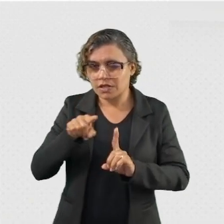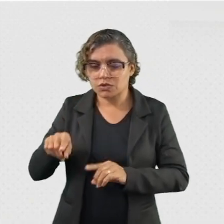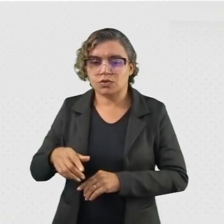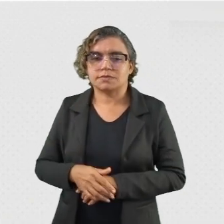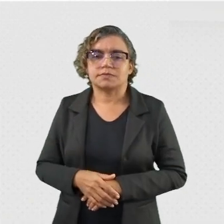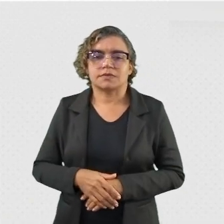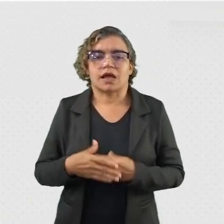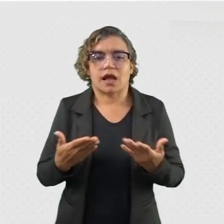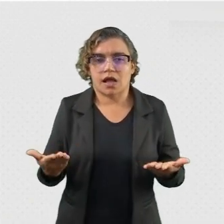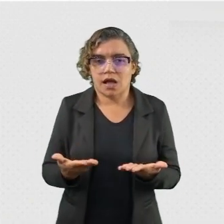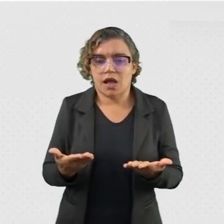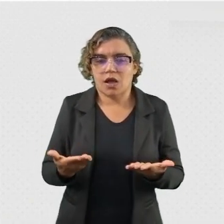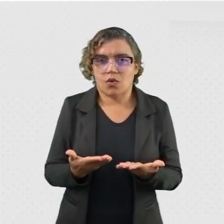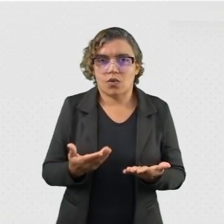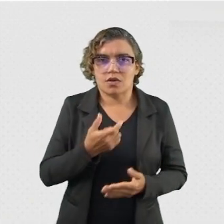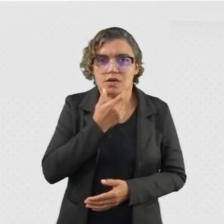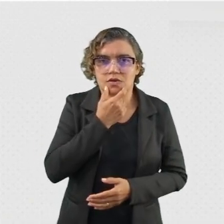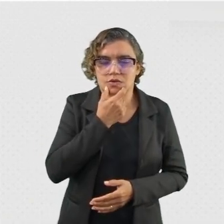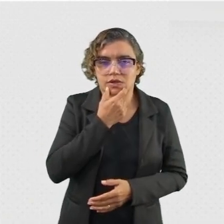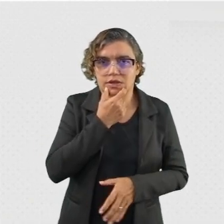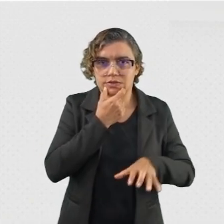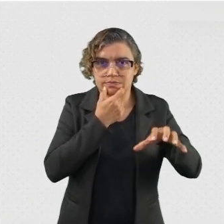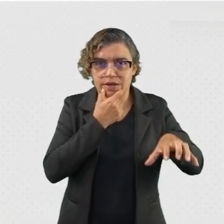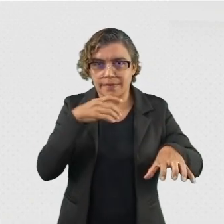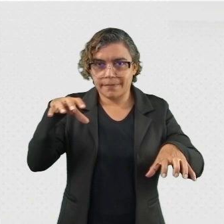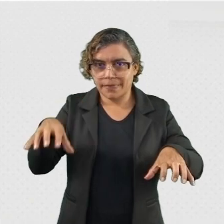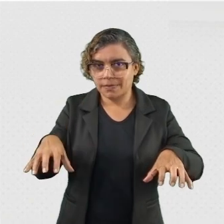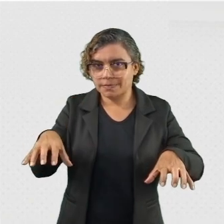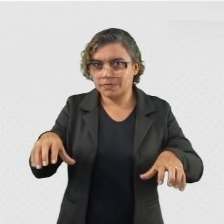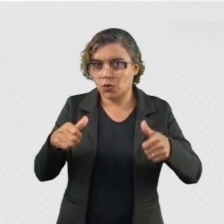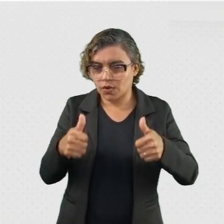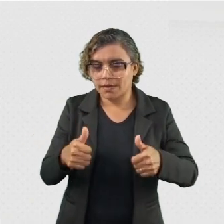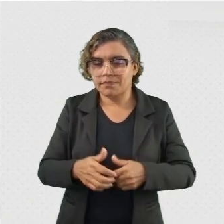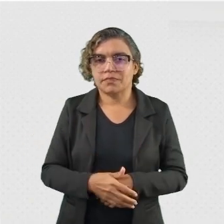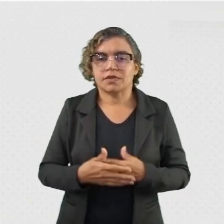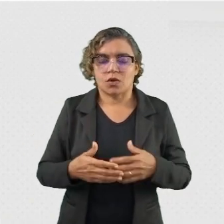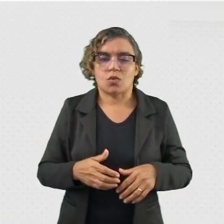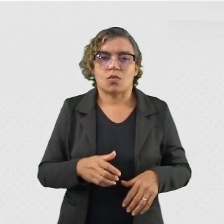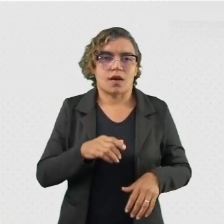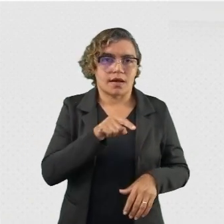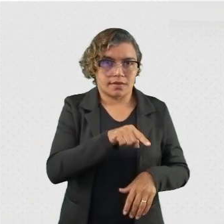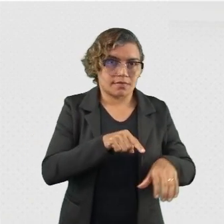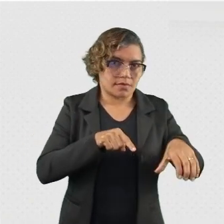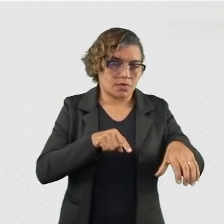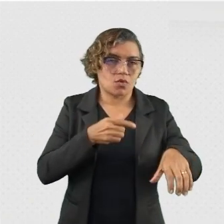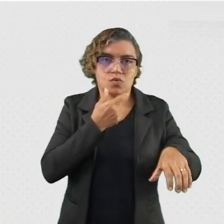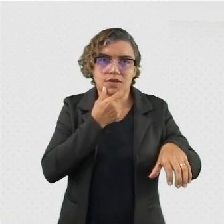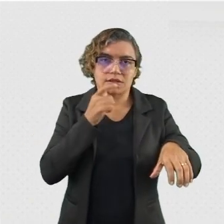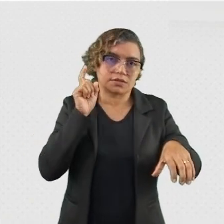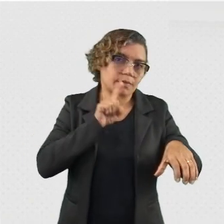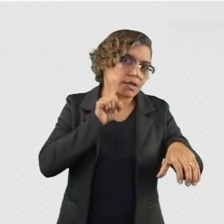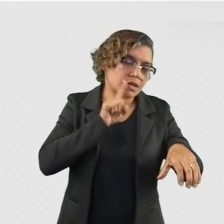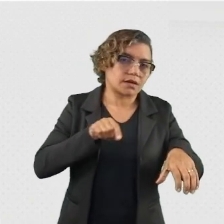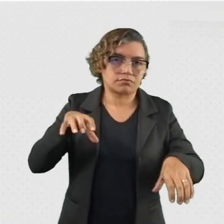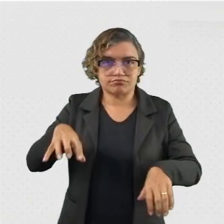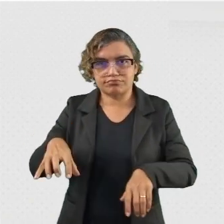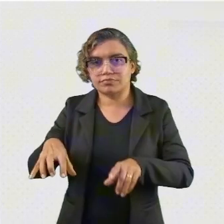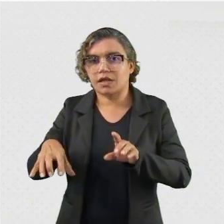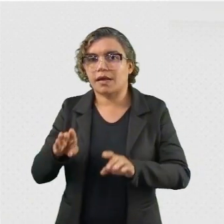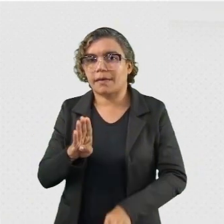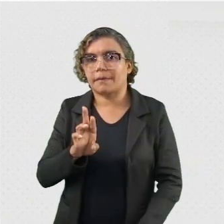do inglês americano e do inglês britânico especificamente. Então, tenha em mente que várias